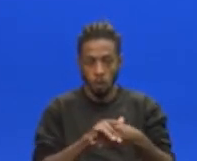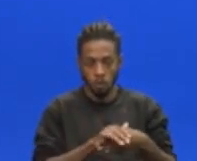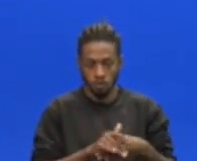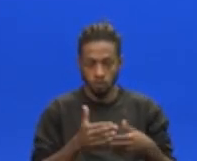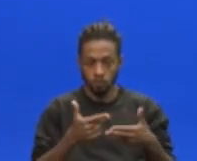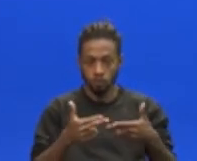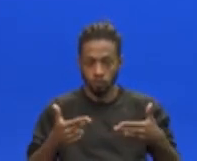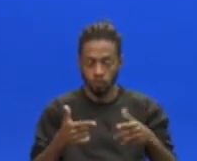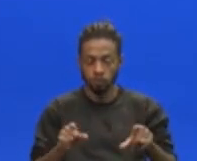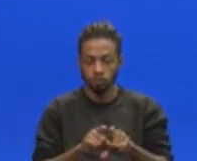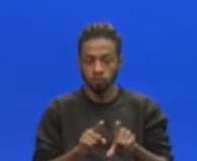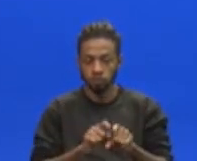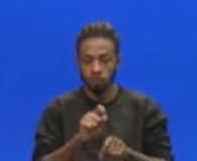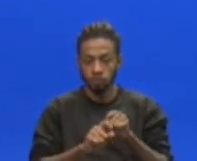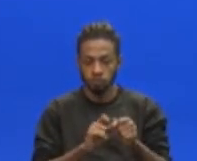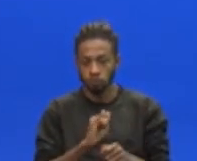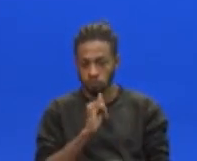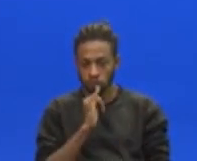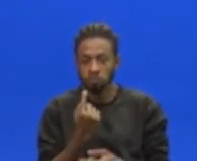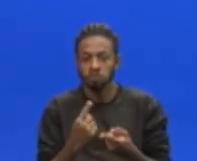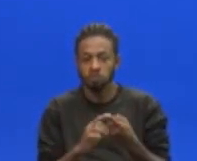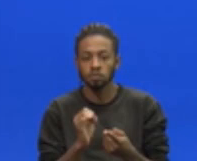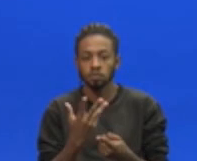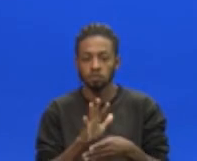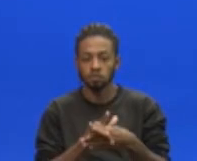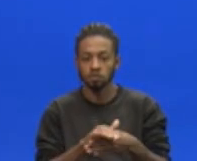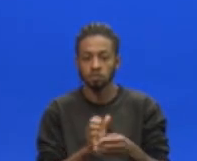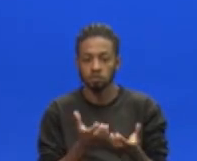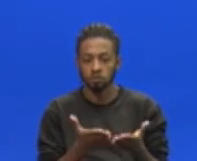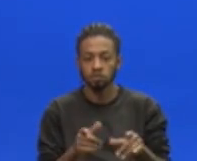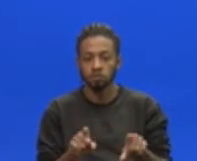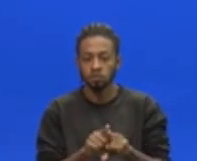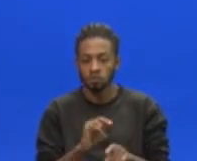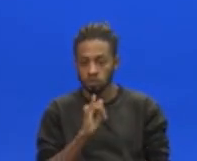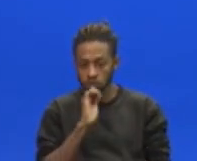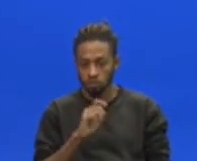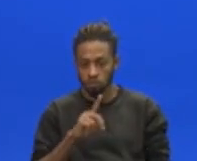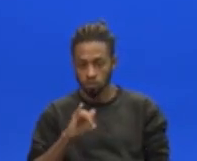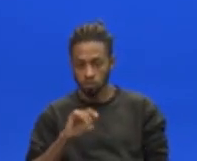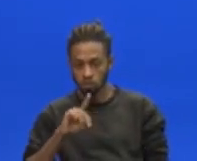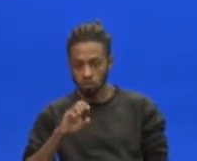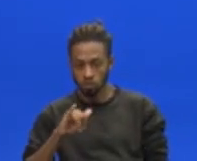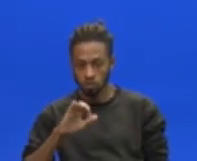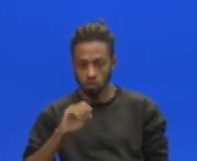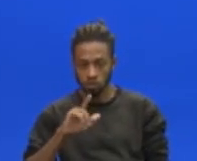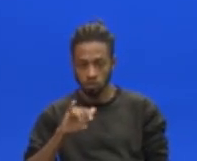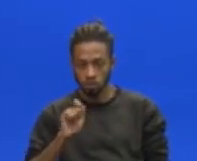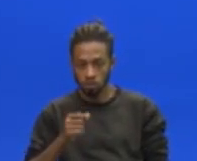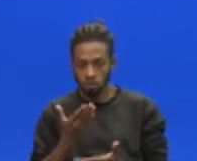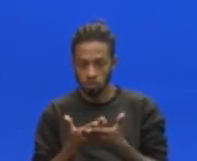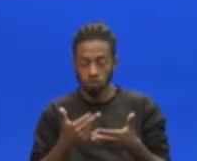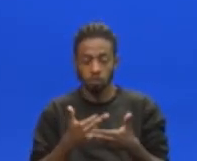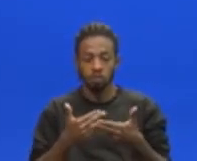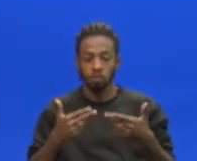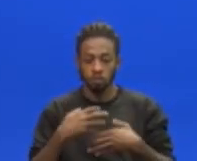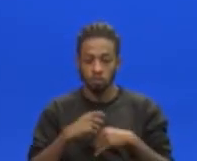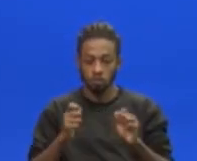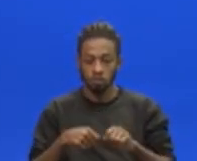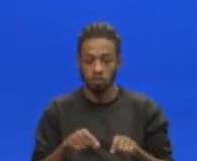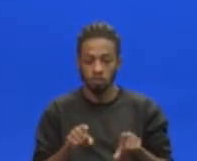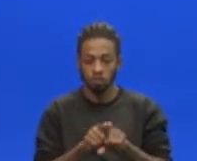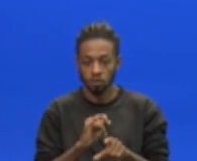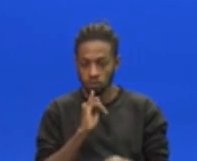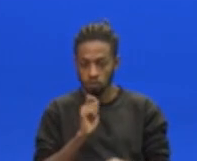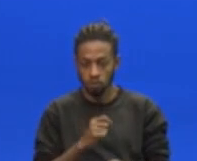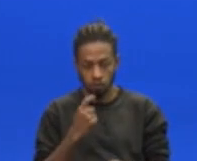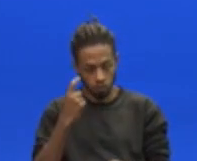todos os fatores associados a estas doenças. Então, a epidemiologia ela pode ser estudada de diversas formas, de diversas